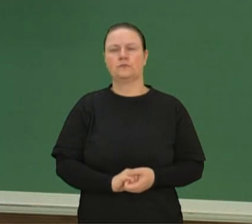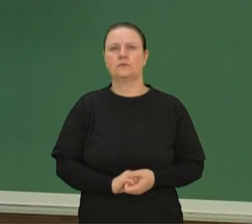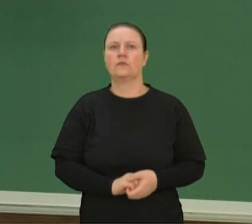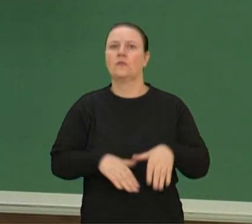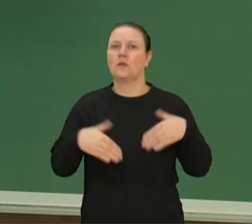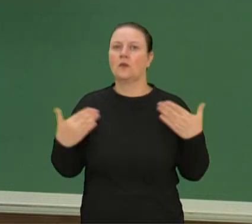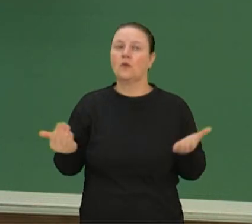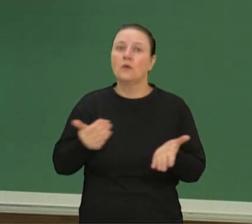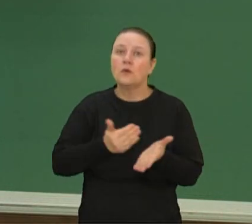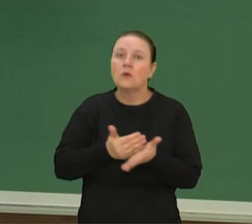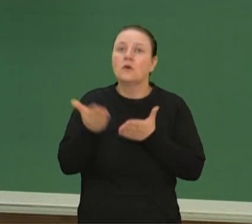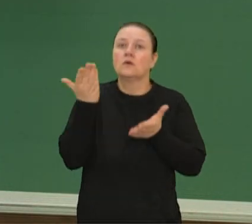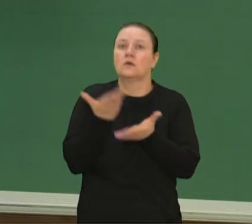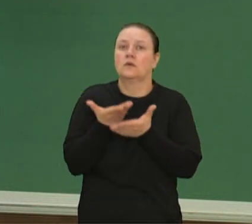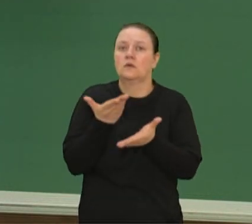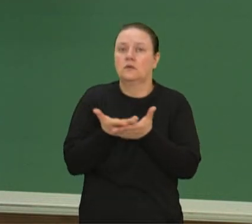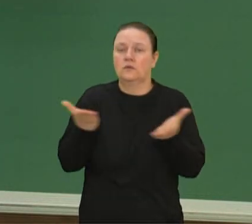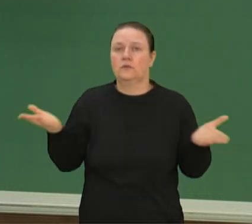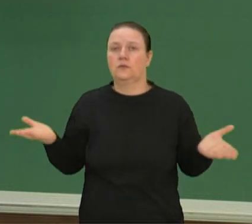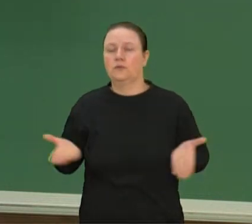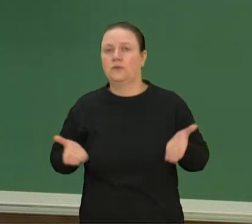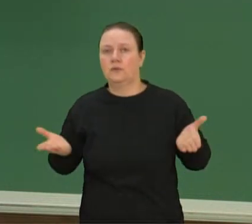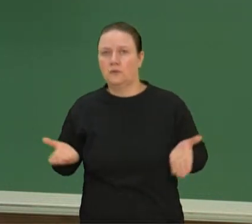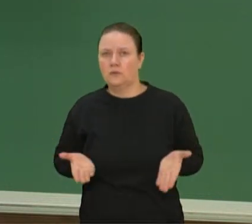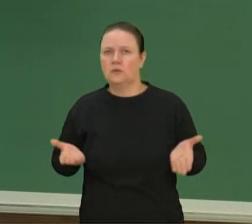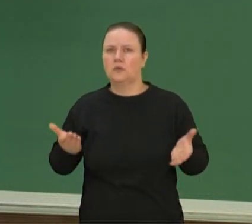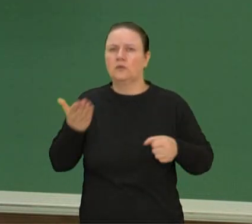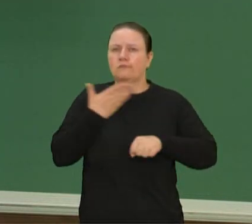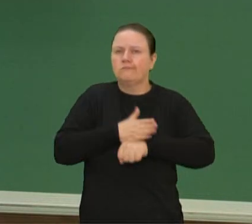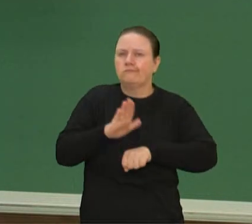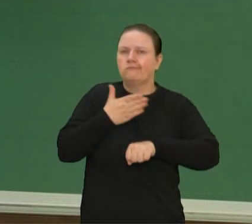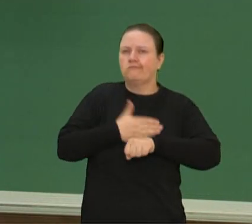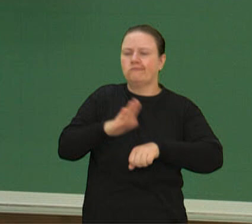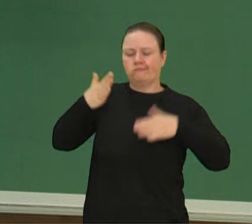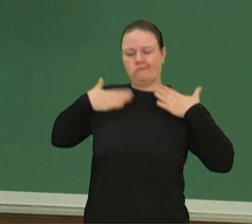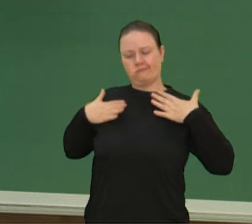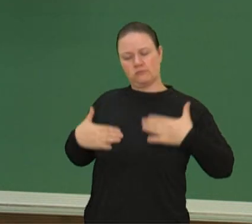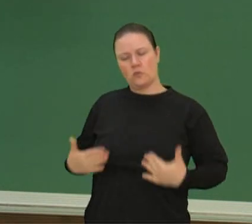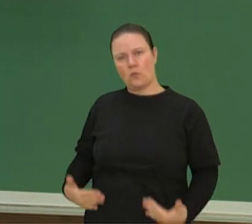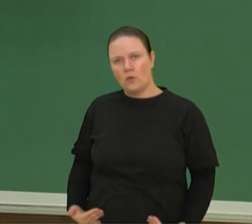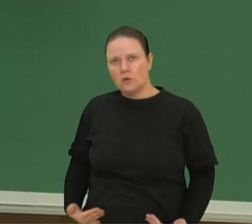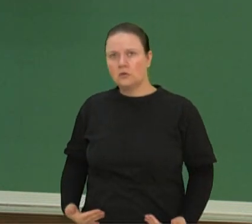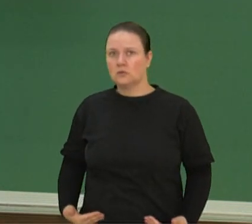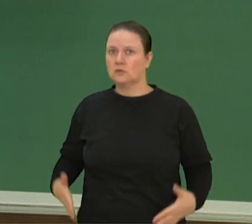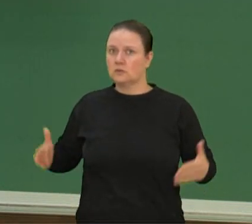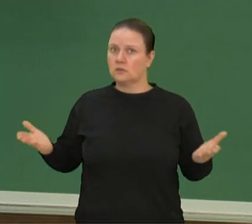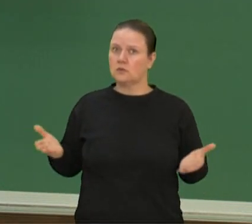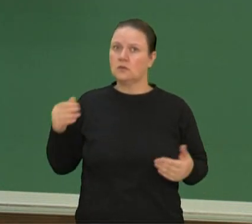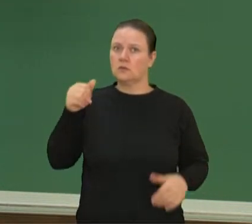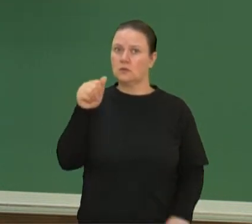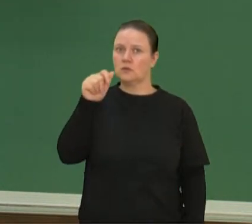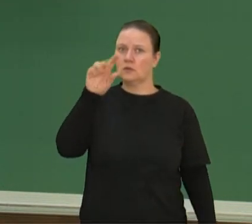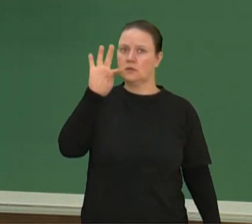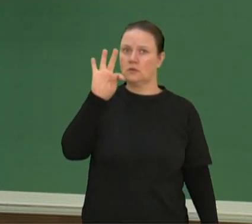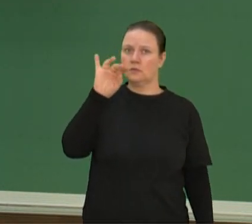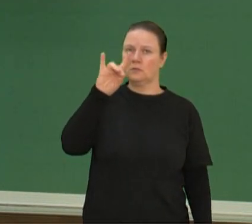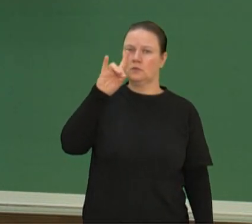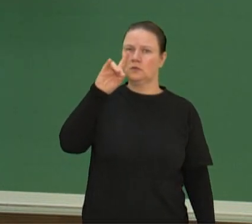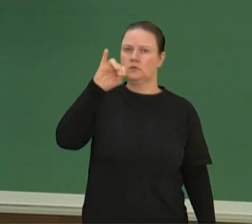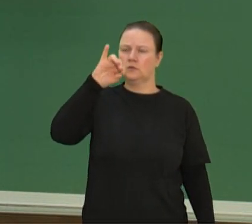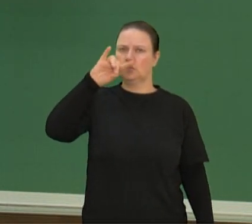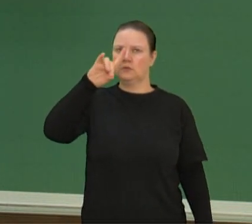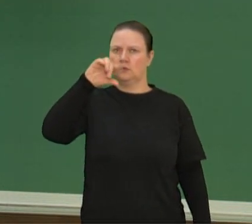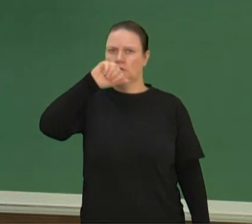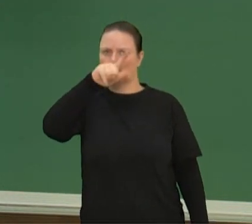Então, nós iniciamos a aula de hoje falando sobre aptidão física. Então, essa aptidão física, ela pode permear